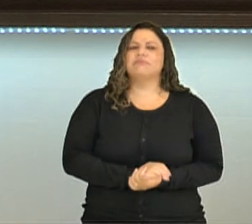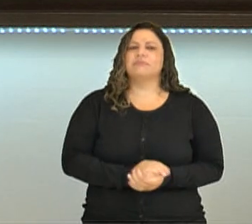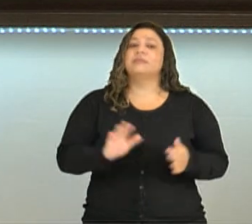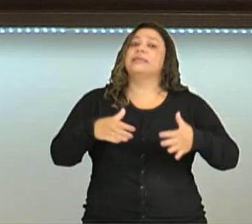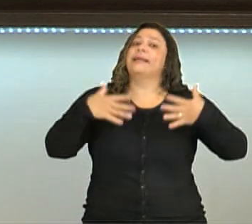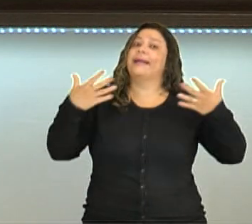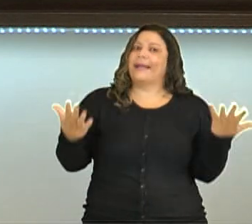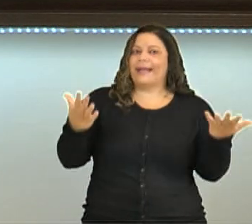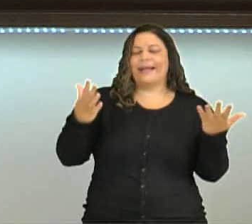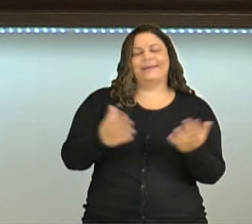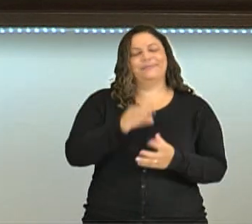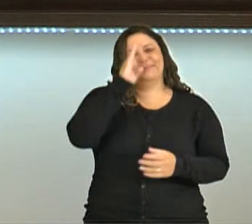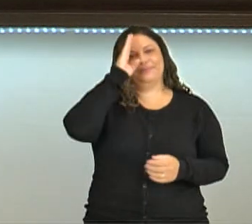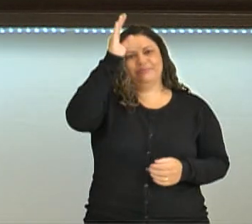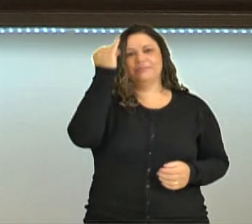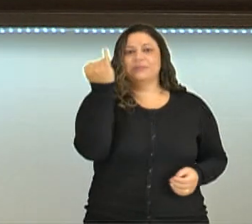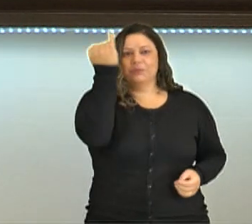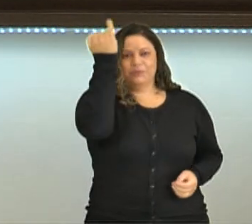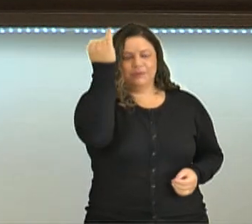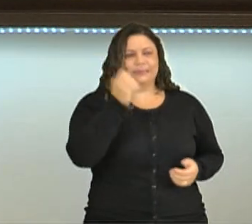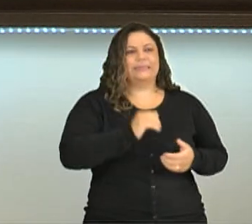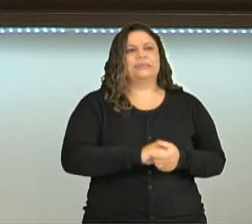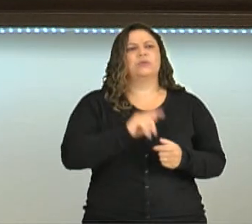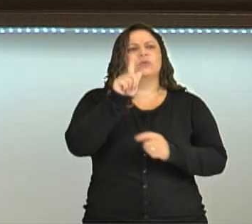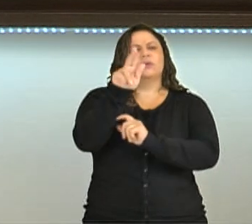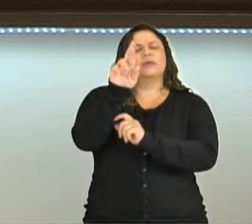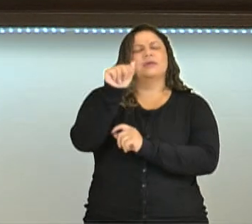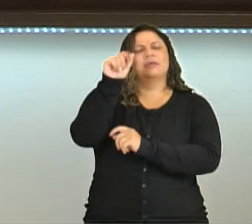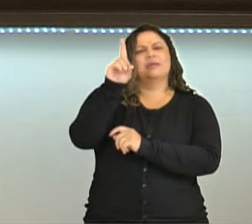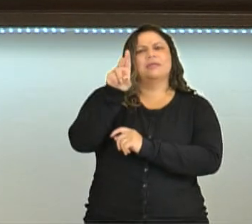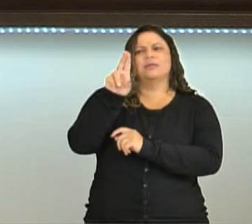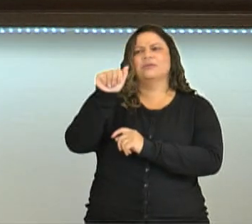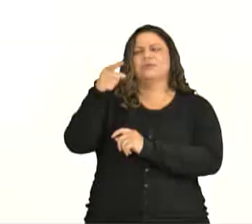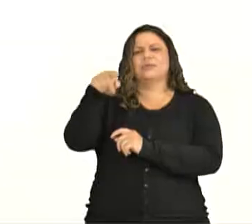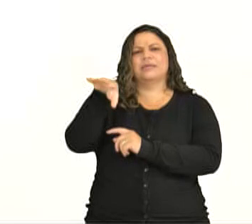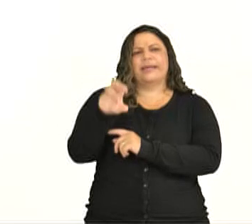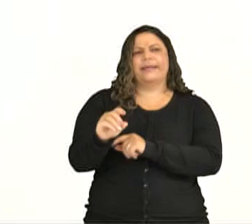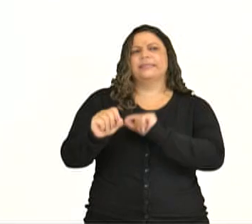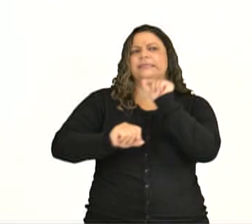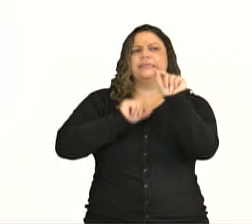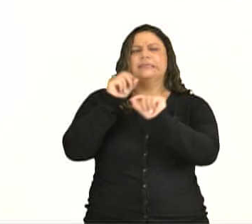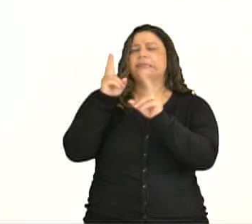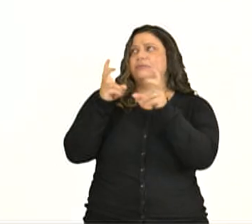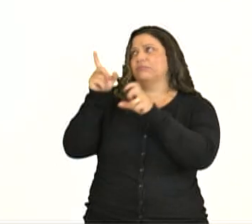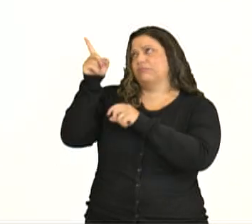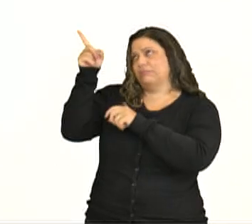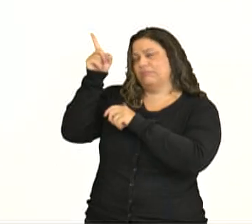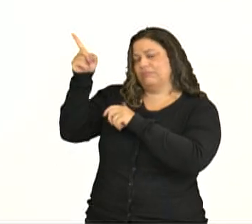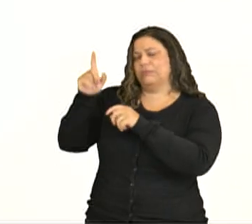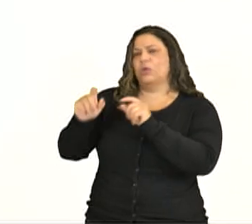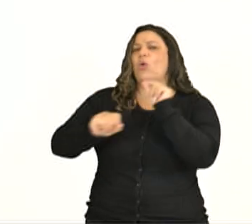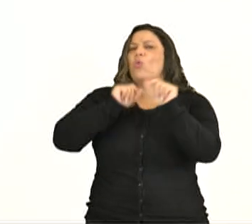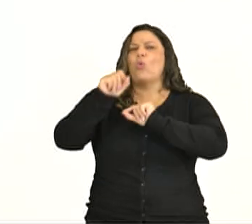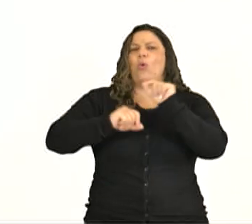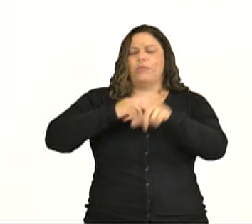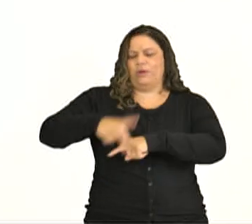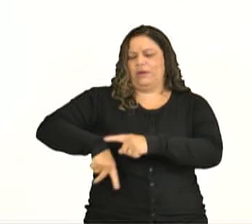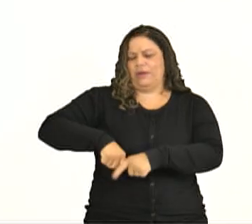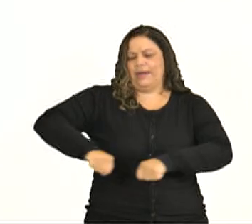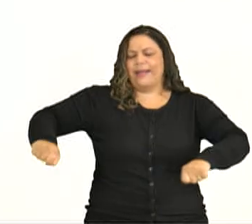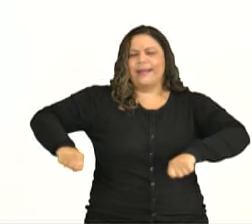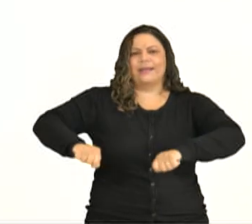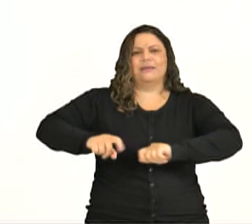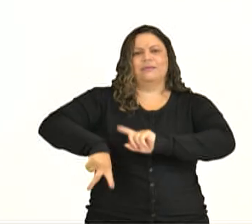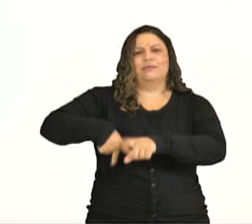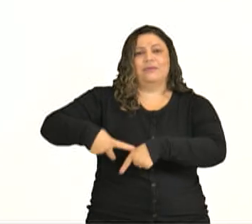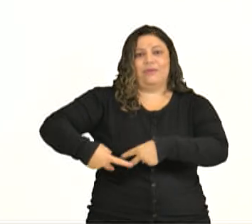fator importante da capoeira é com relação à graduação. Então, aqui eu trouxe para vocês como que são as cordas. Tem gente que chama de corda, tem gente que